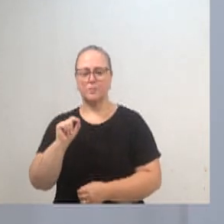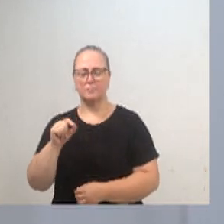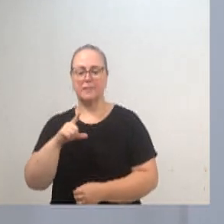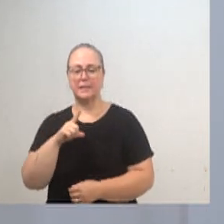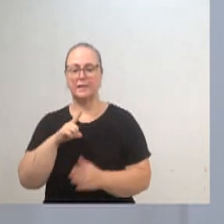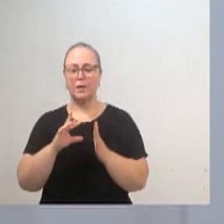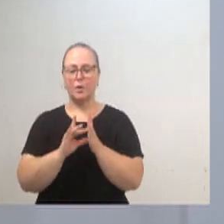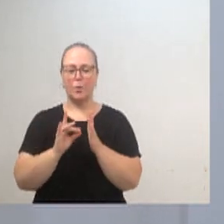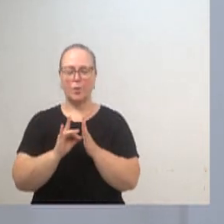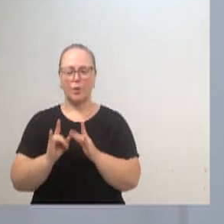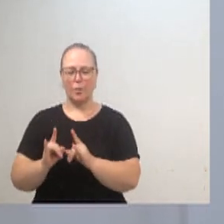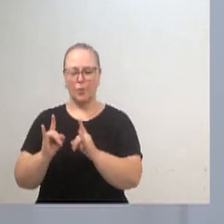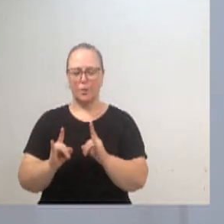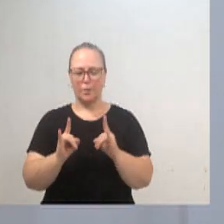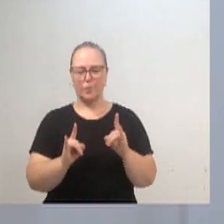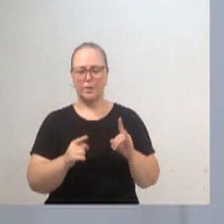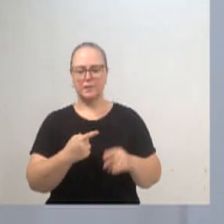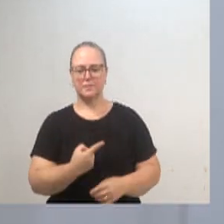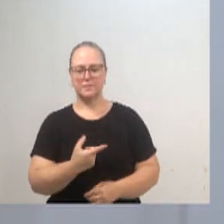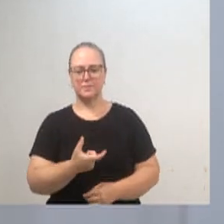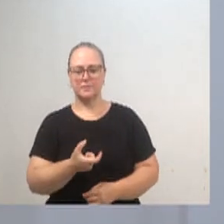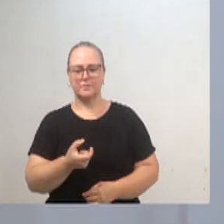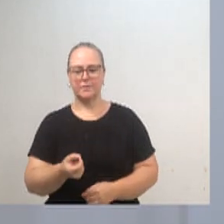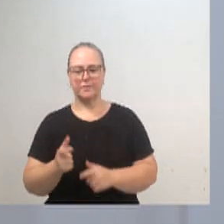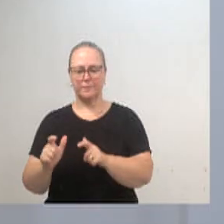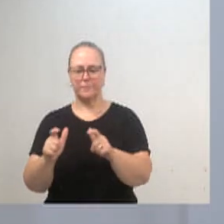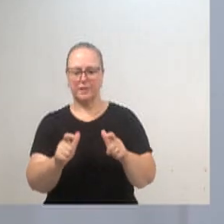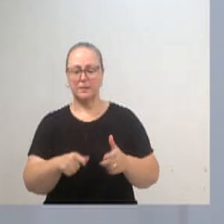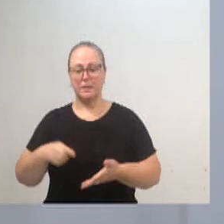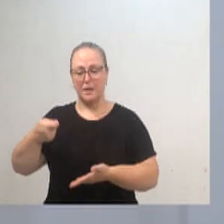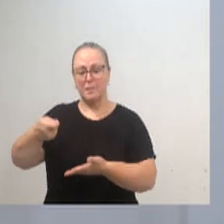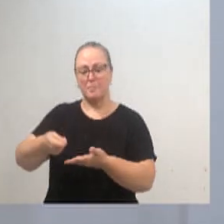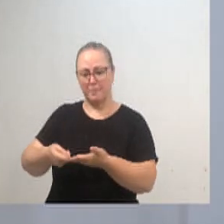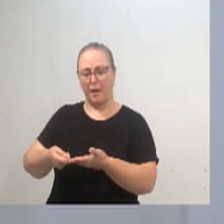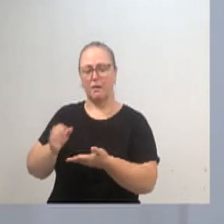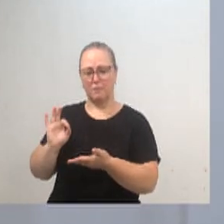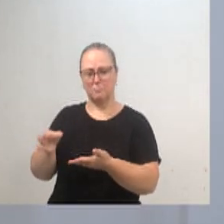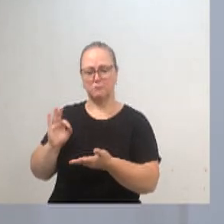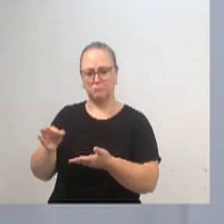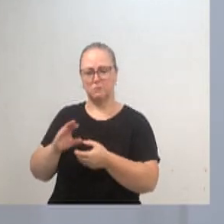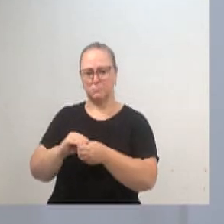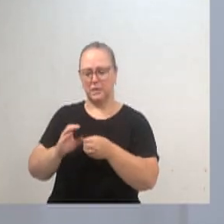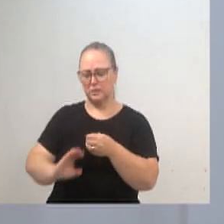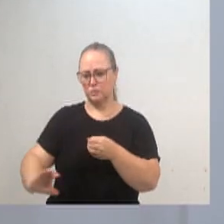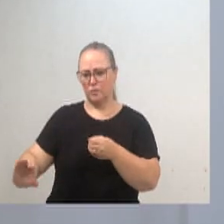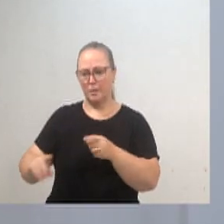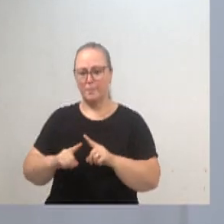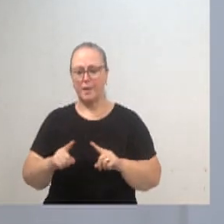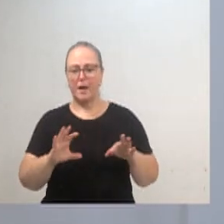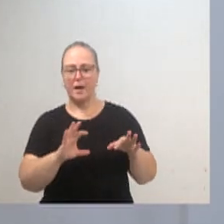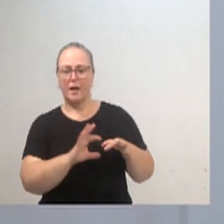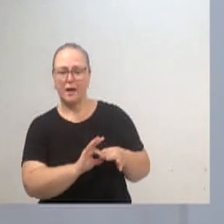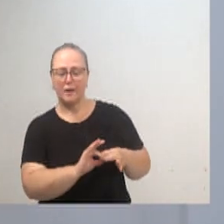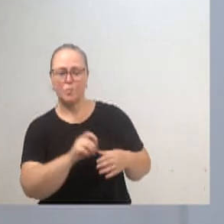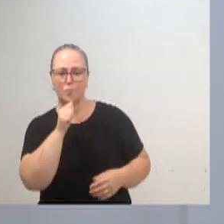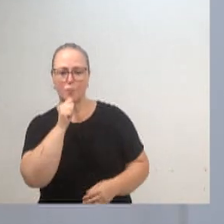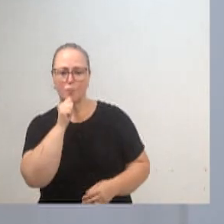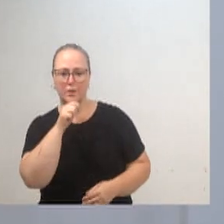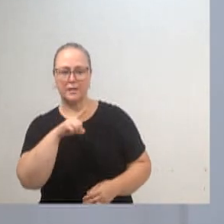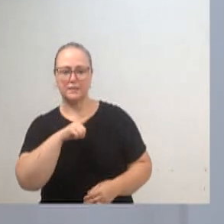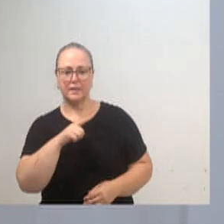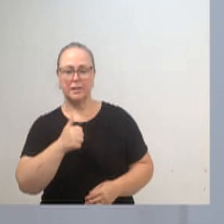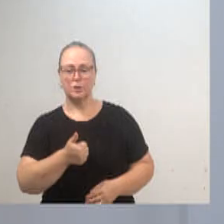com 120 unidades e o condomínio todo está pagando a tarifa do esgoto. Porém, não está ligado. São 12 torres que